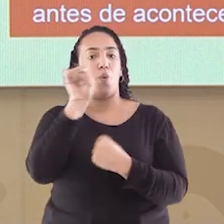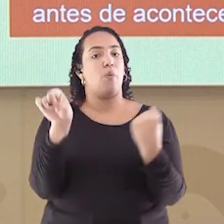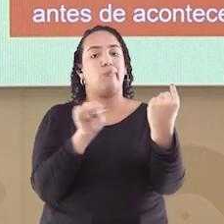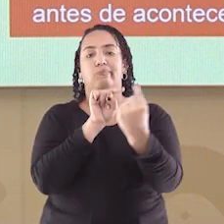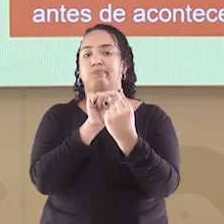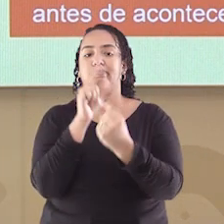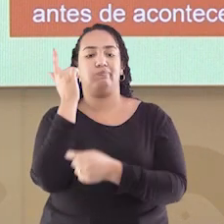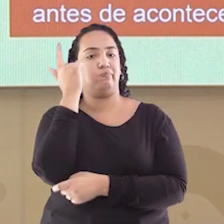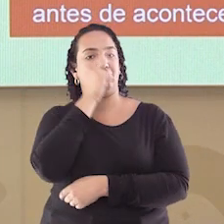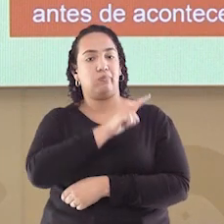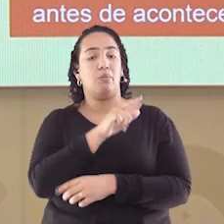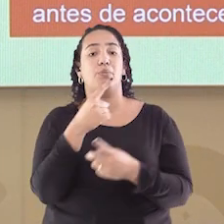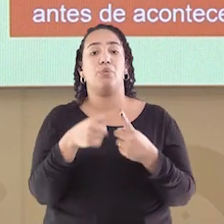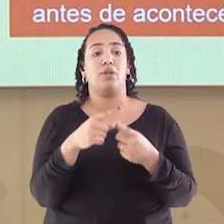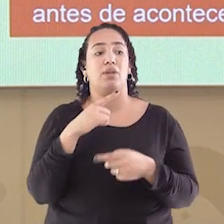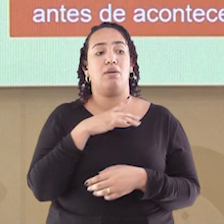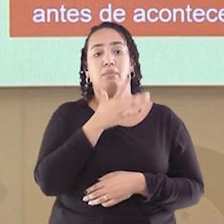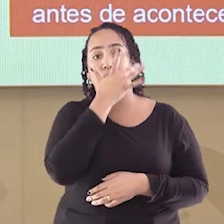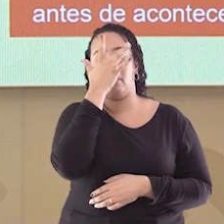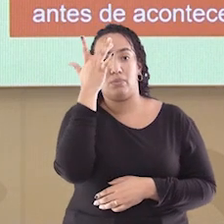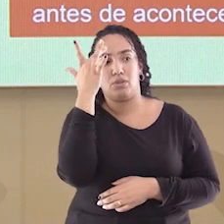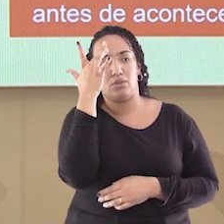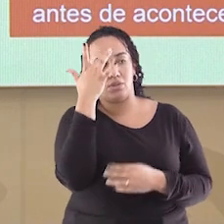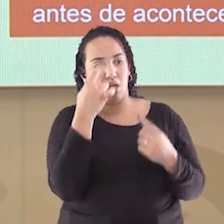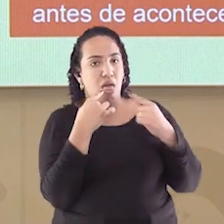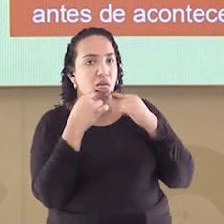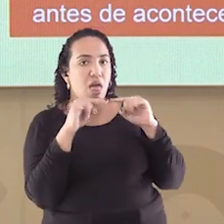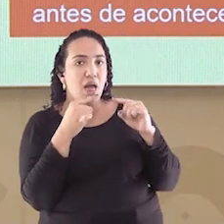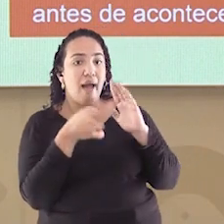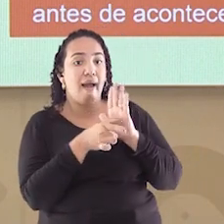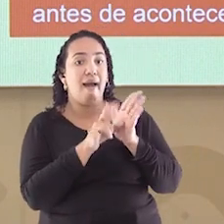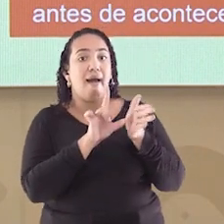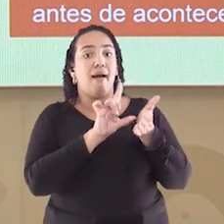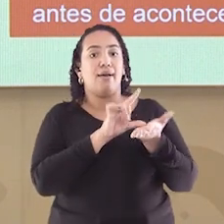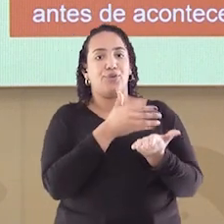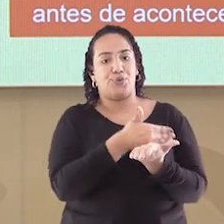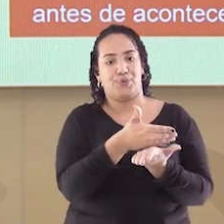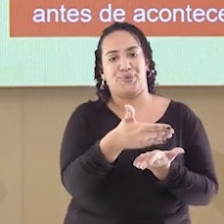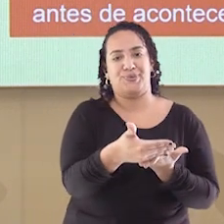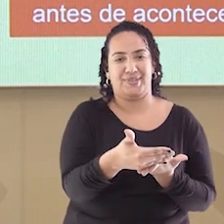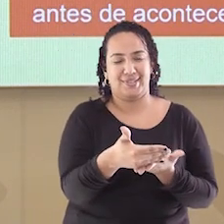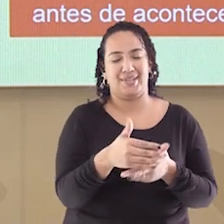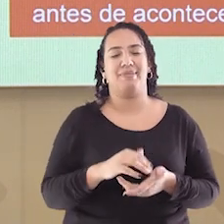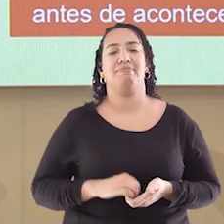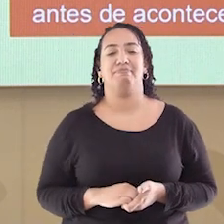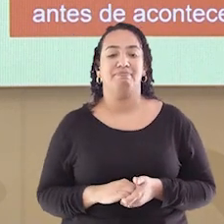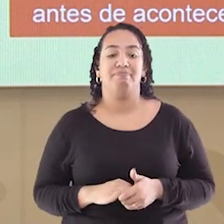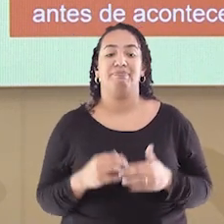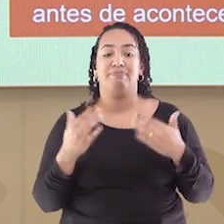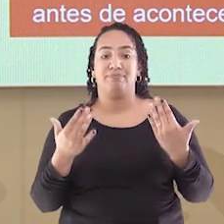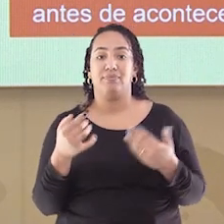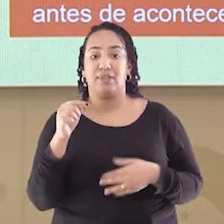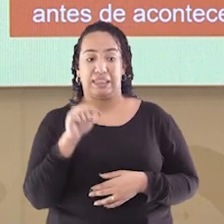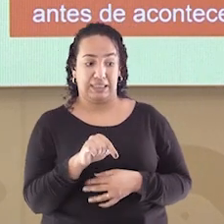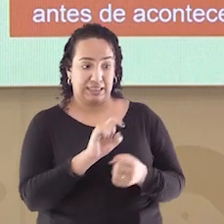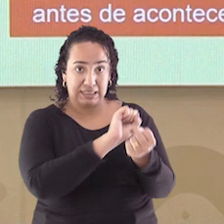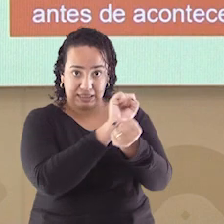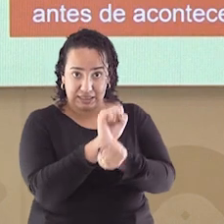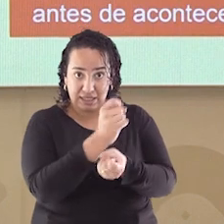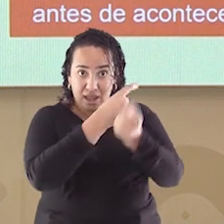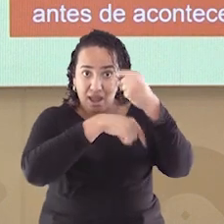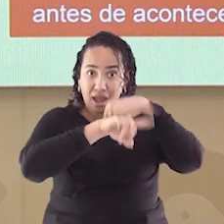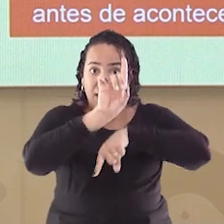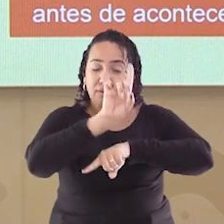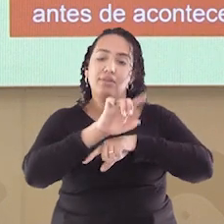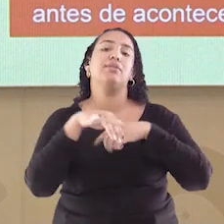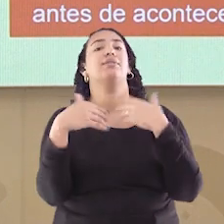seu objetivo, porque alguém denunciou o movimento antes mesmo dele acontecer de fato. E por ser uma revolta de escravos,